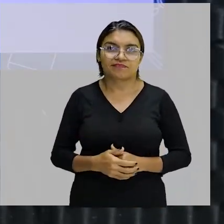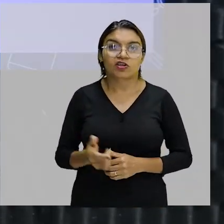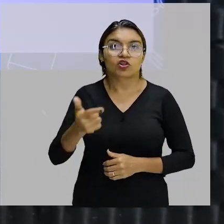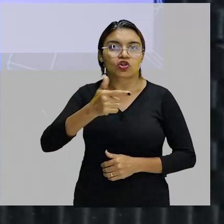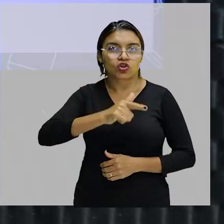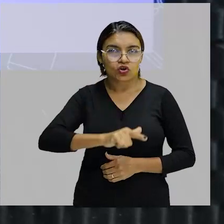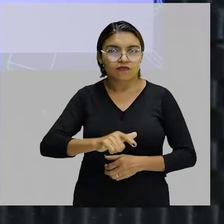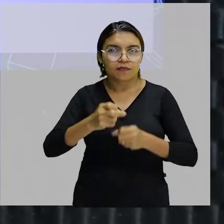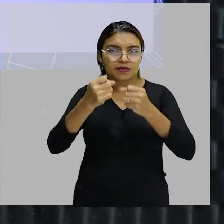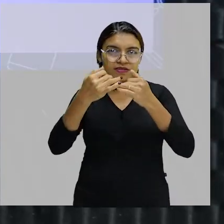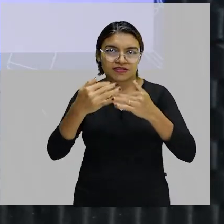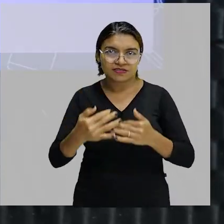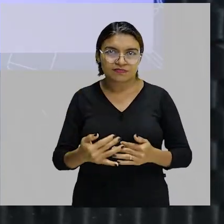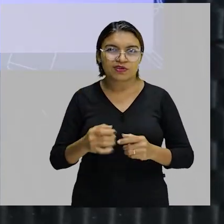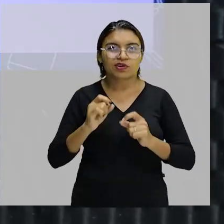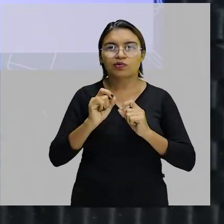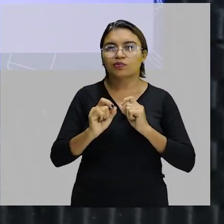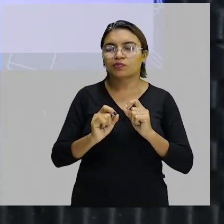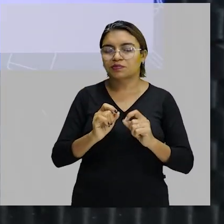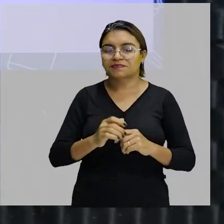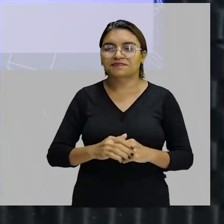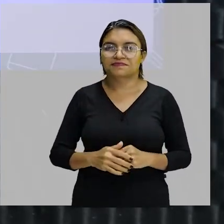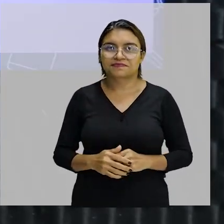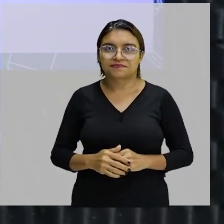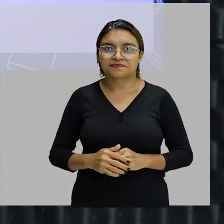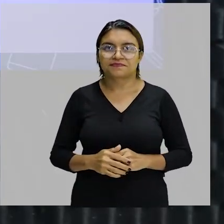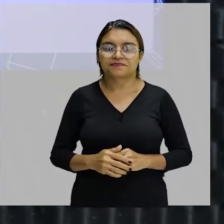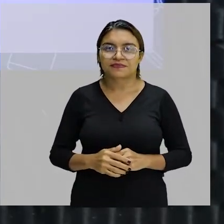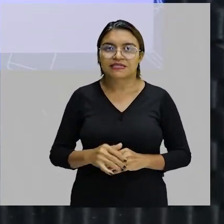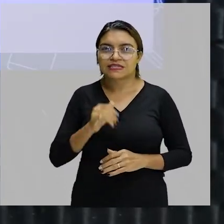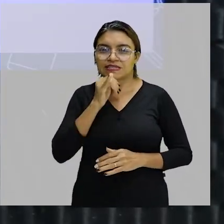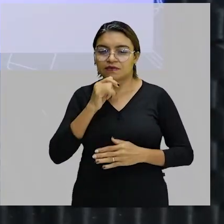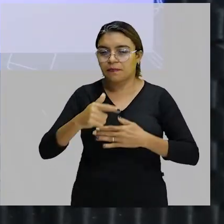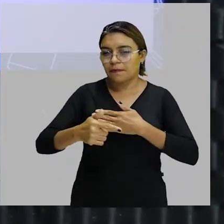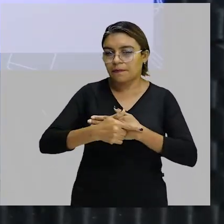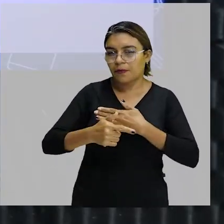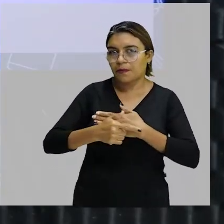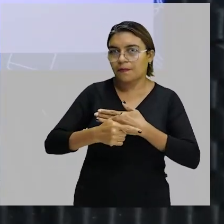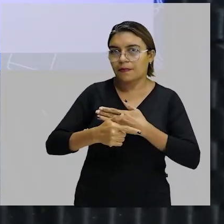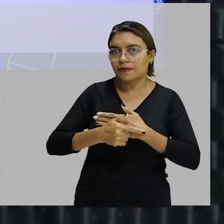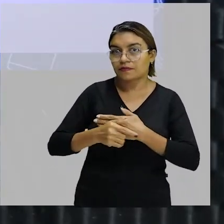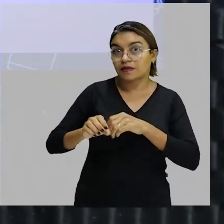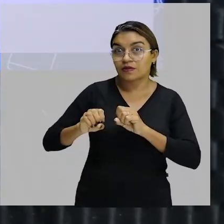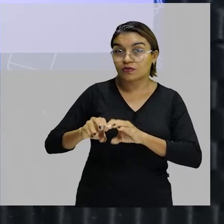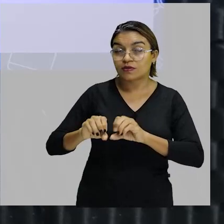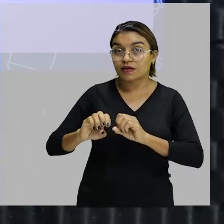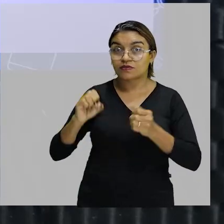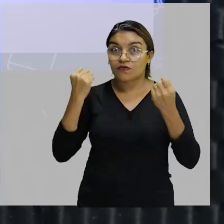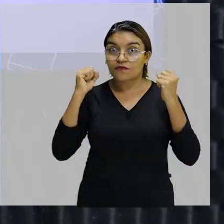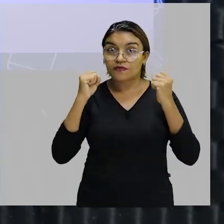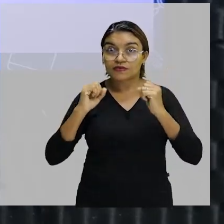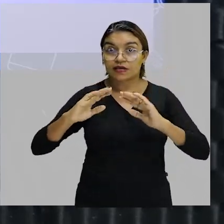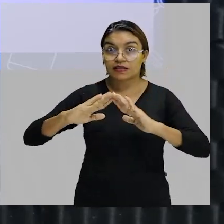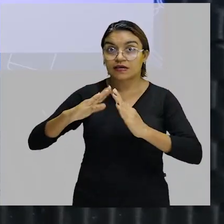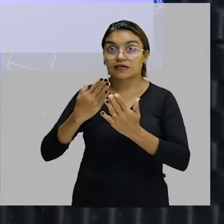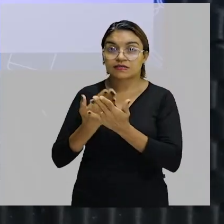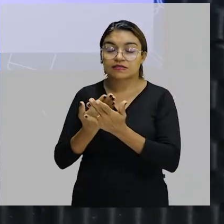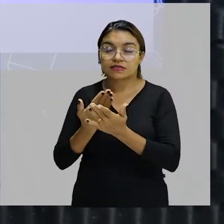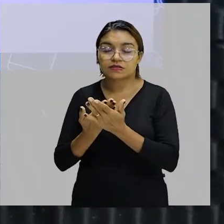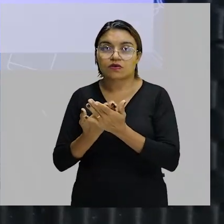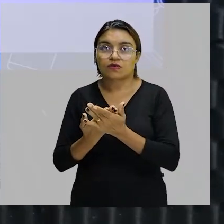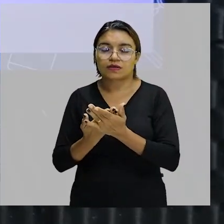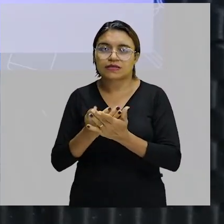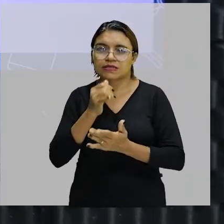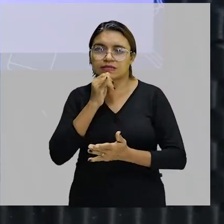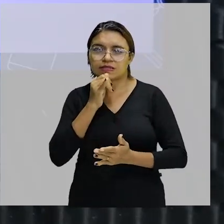uma vez eu vou voltar naquela questão do papel da educação física escolar. Dentro de todas aquelas